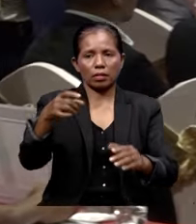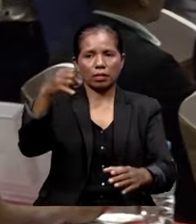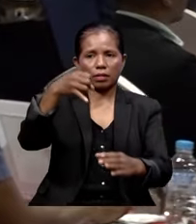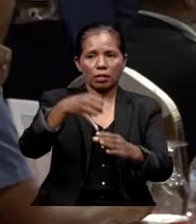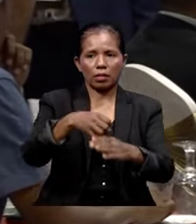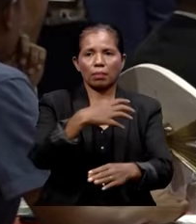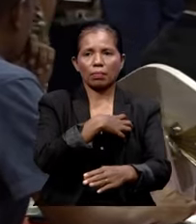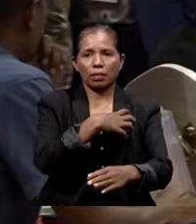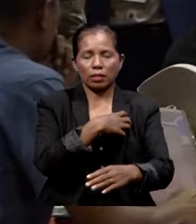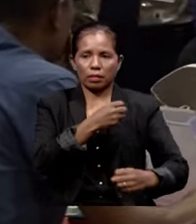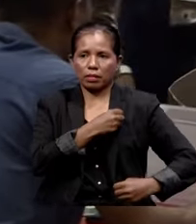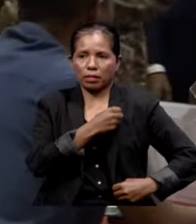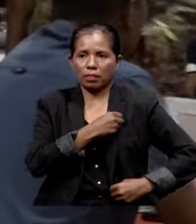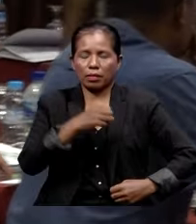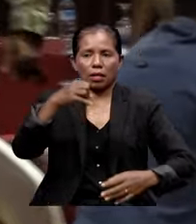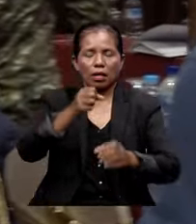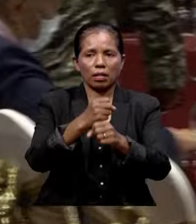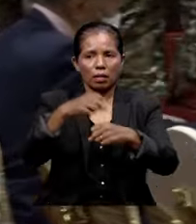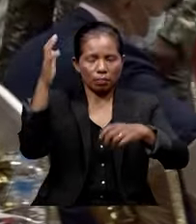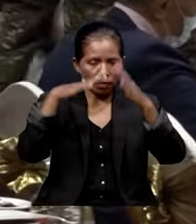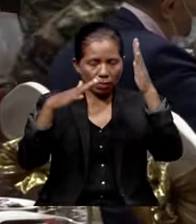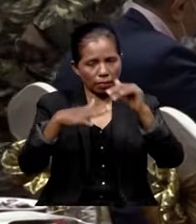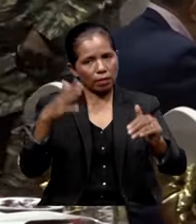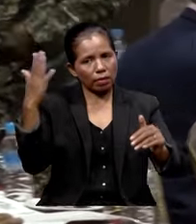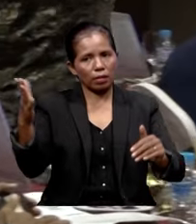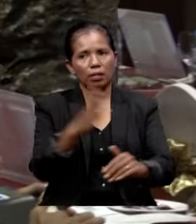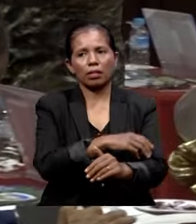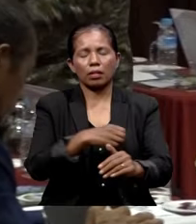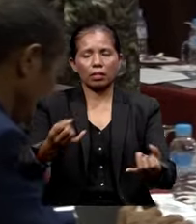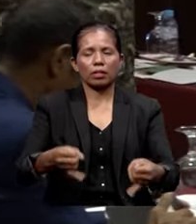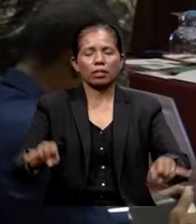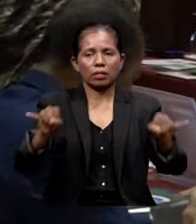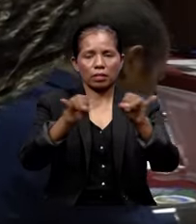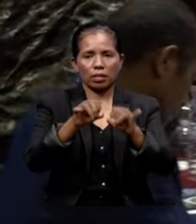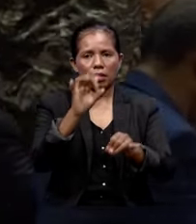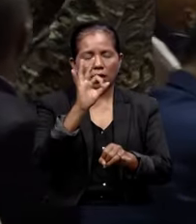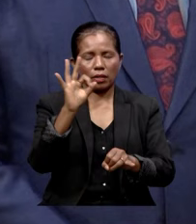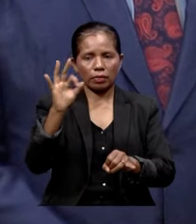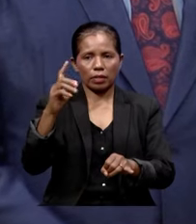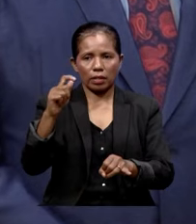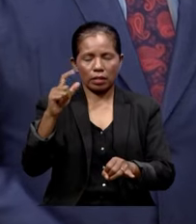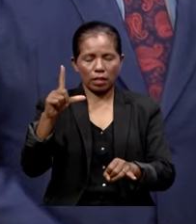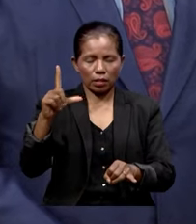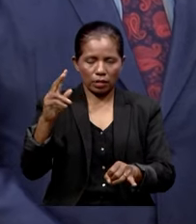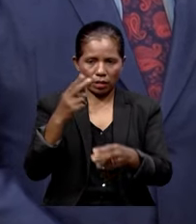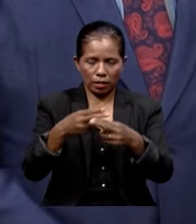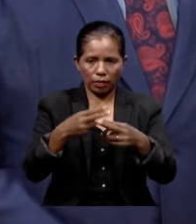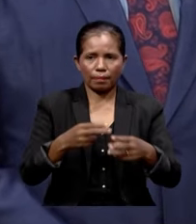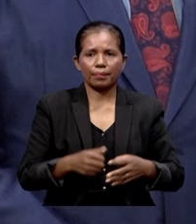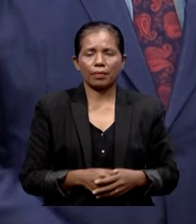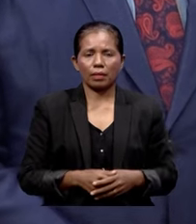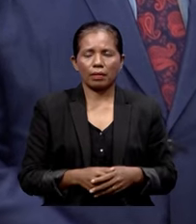envolvimento Polícia Militar o de cria problema e a Congresso refere a foi a instituição FFTL em Naran.